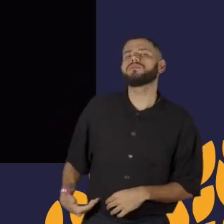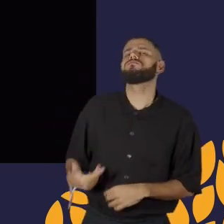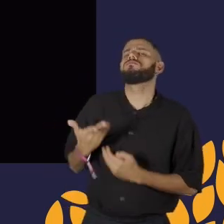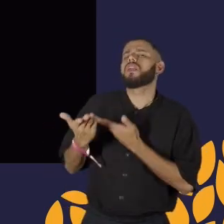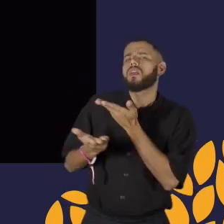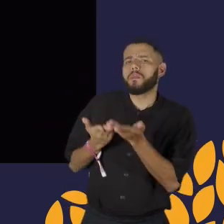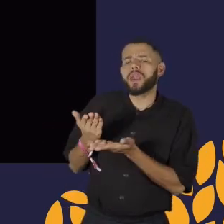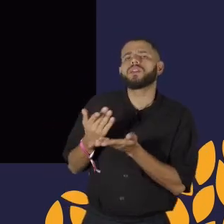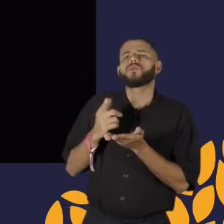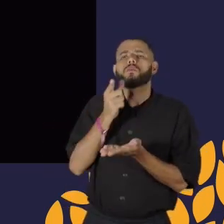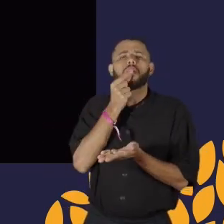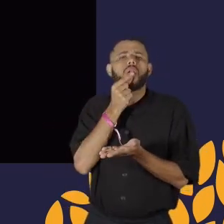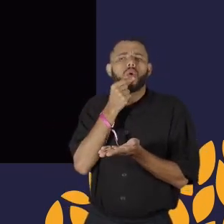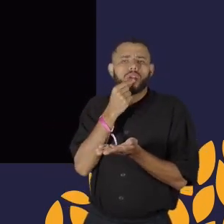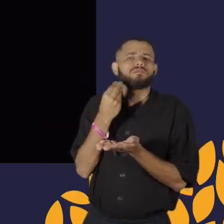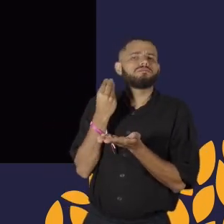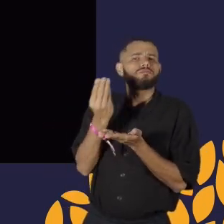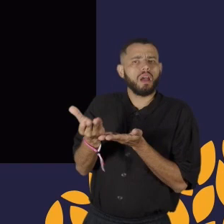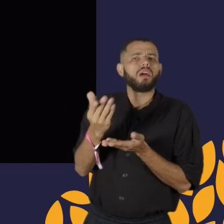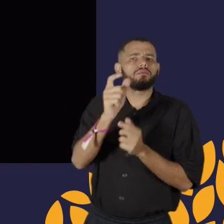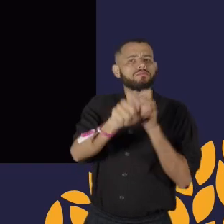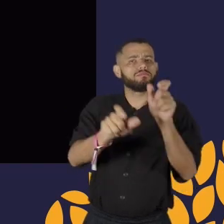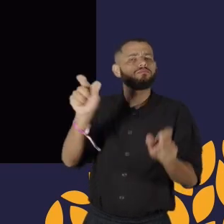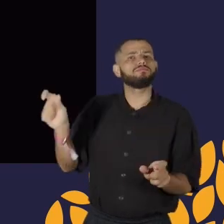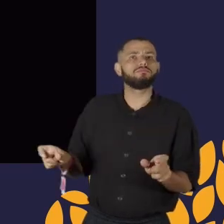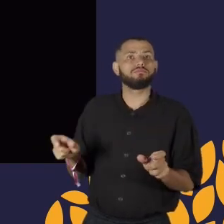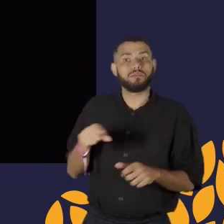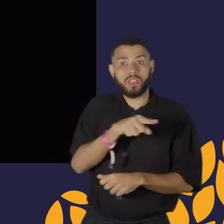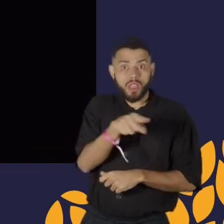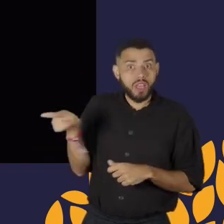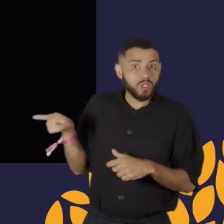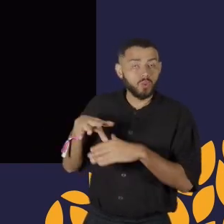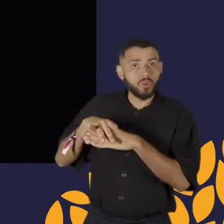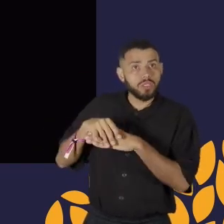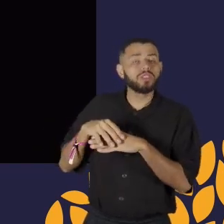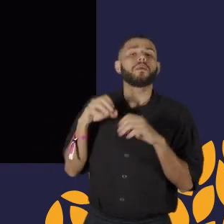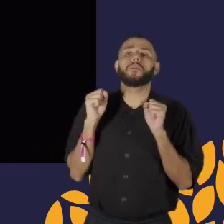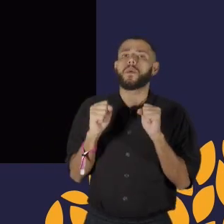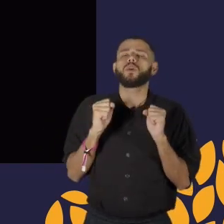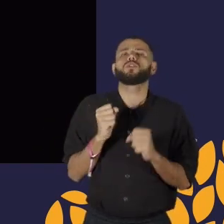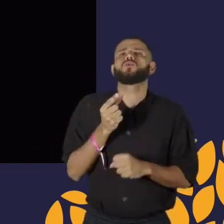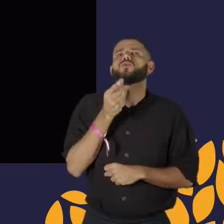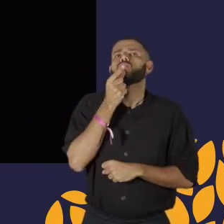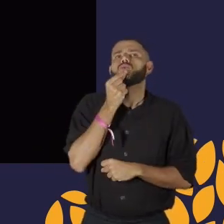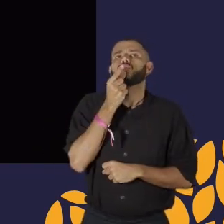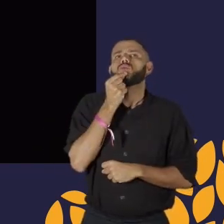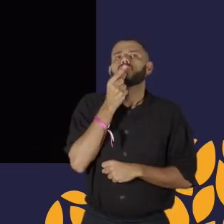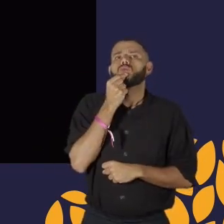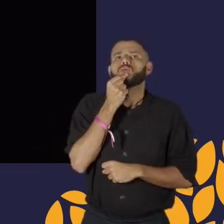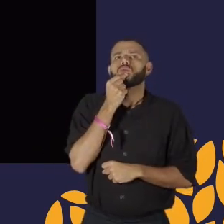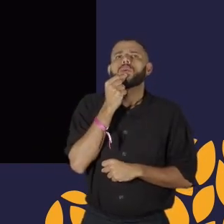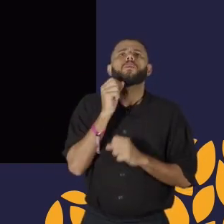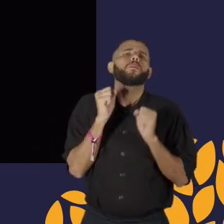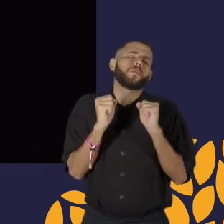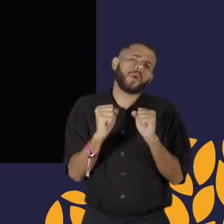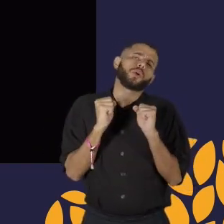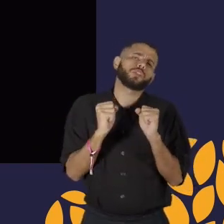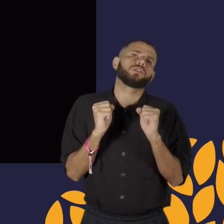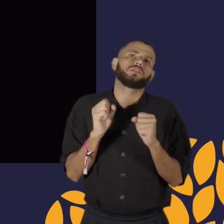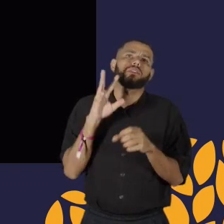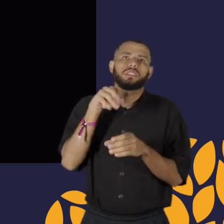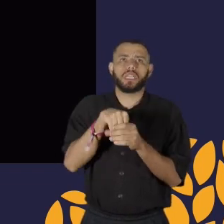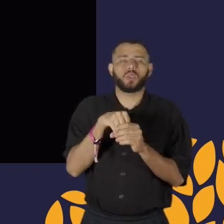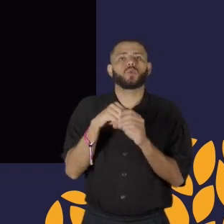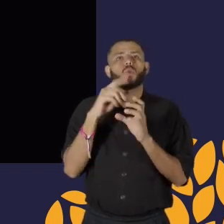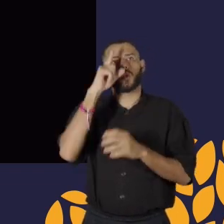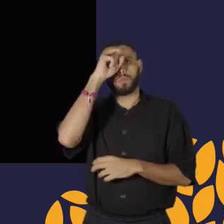maconha para os seus pacientes. E mais, os doentes podem fazer uso da medicação, quer dizer, fumar a maconha, dentro do